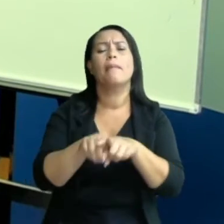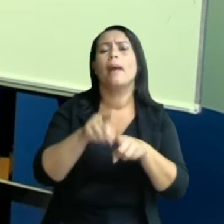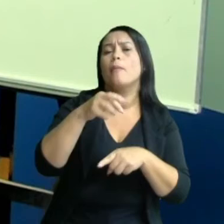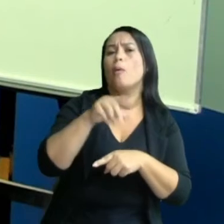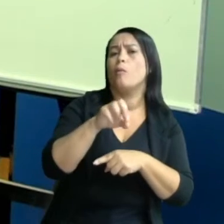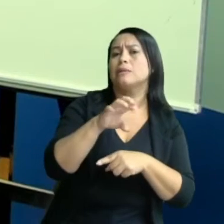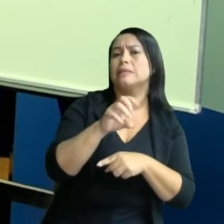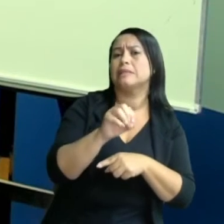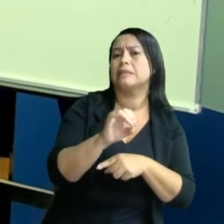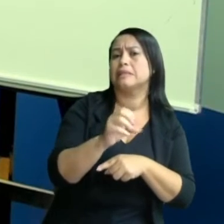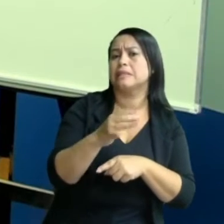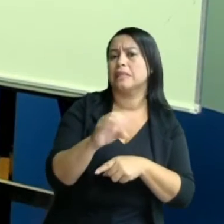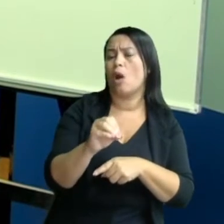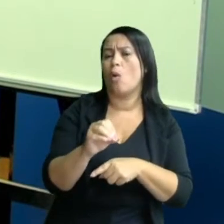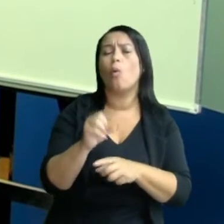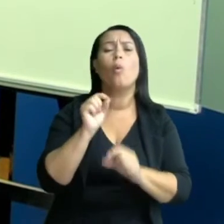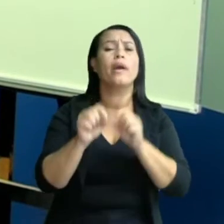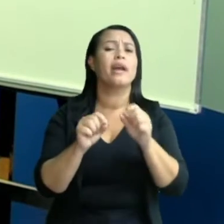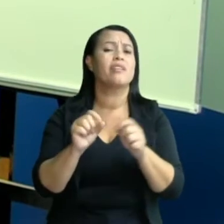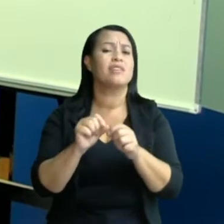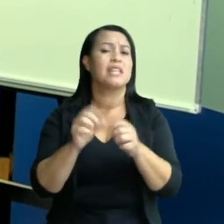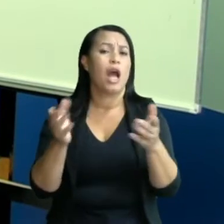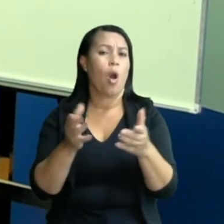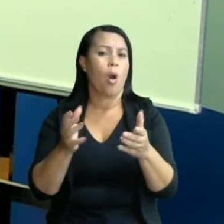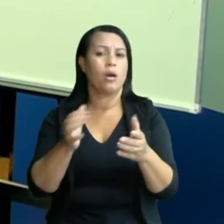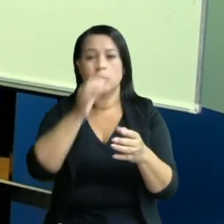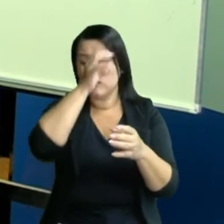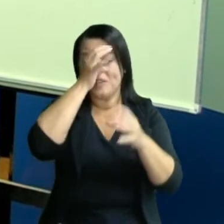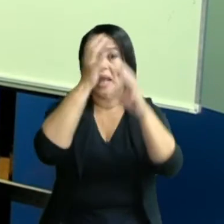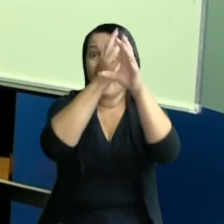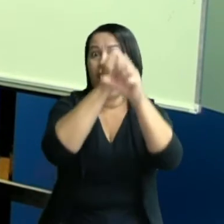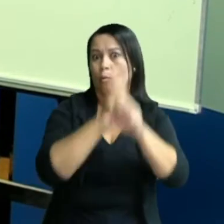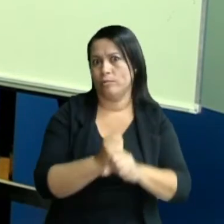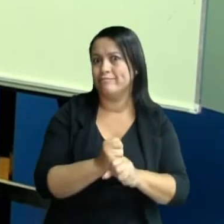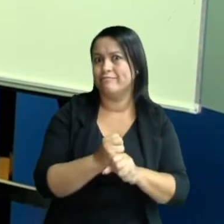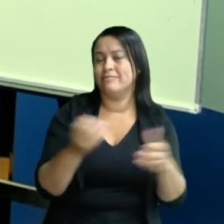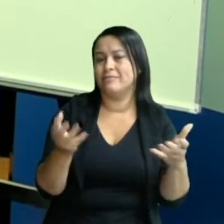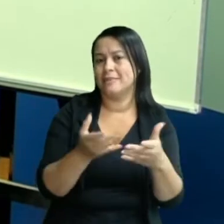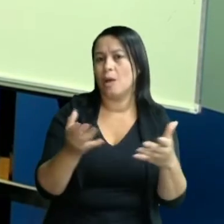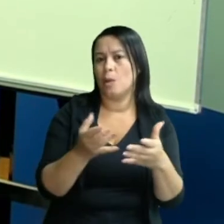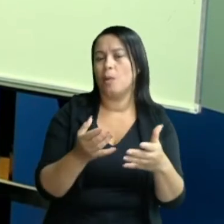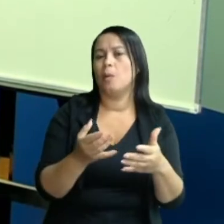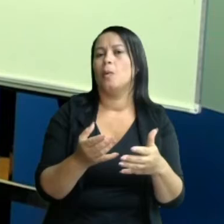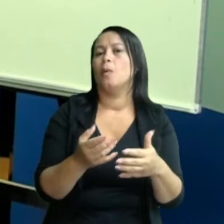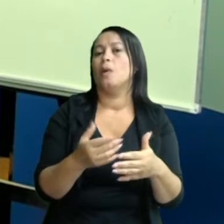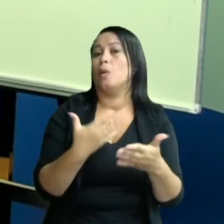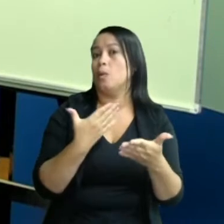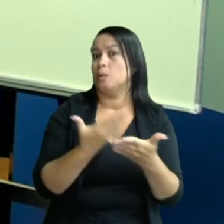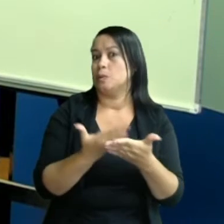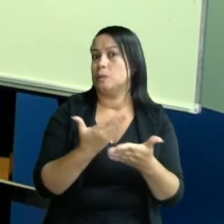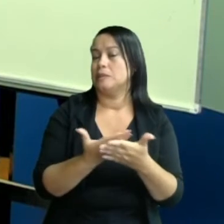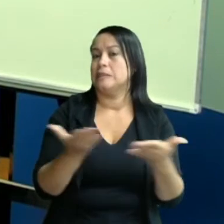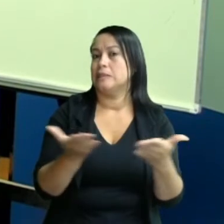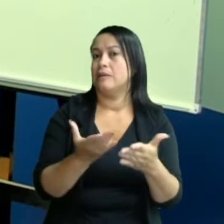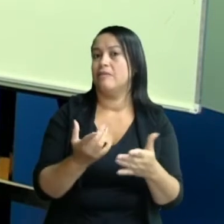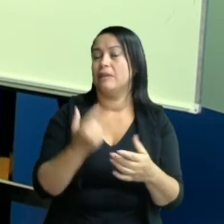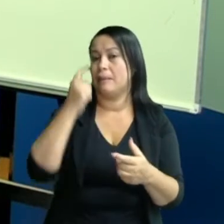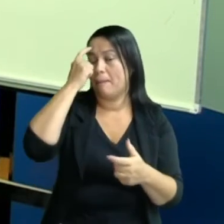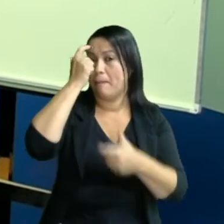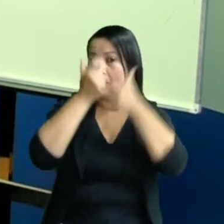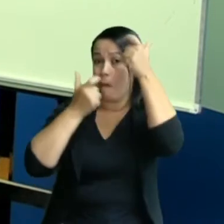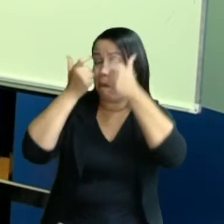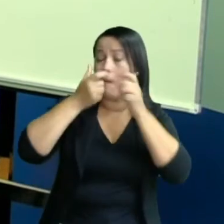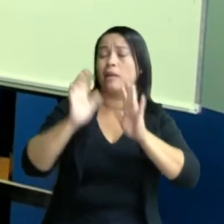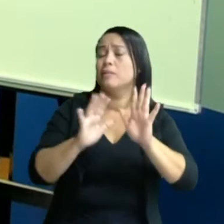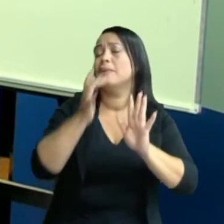Operações, tá certo? Um dos calinhos, né, do estudante, tá certo? Só que ele